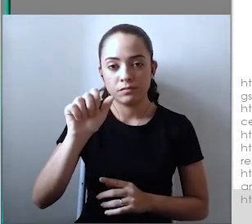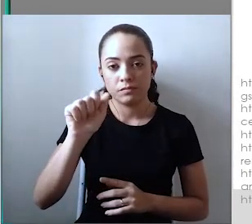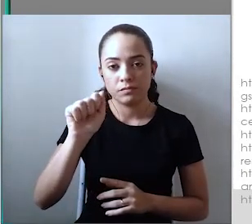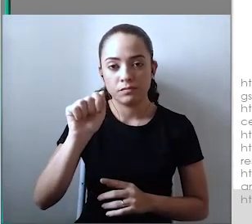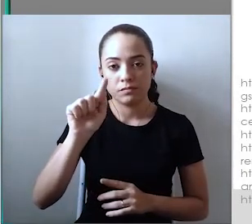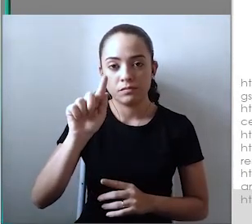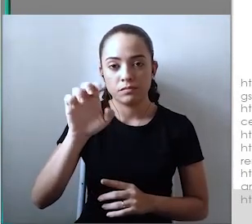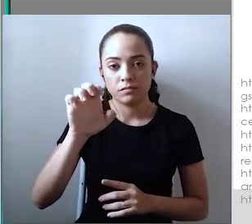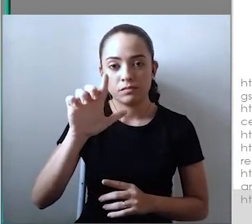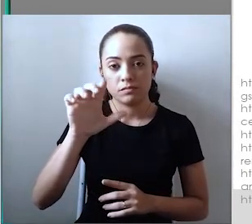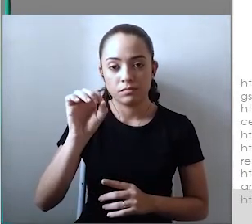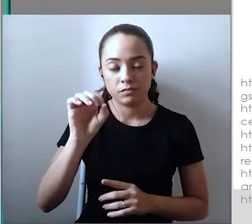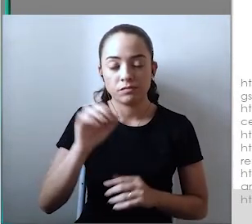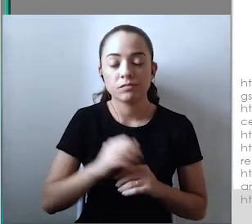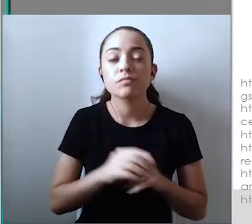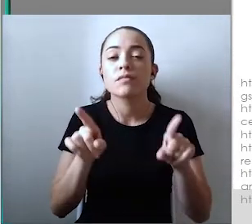flagelo.